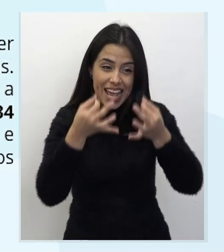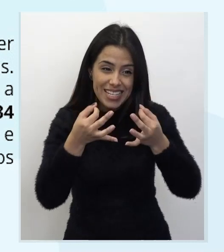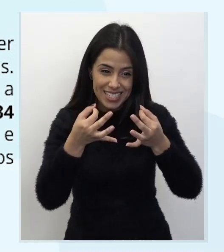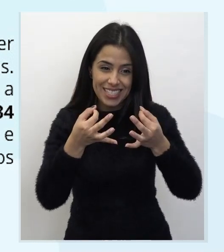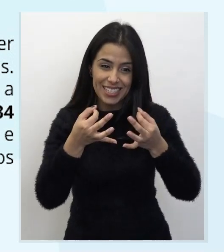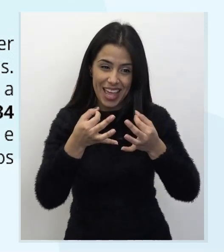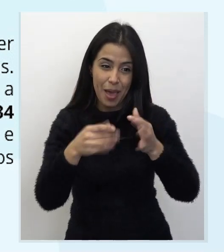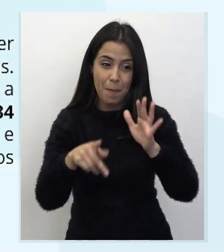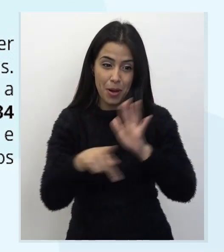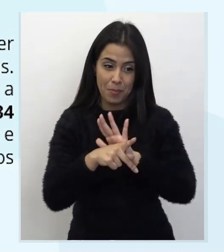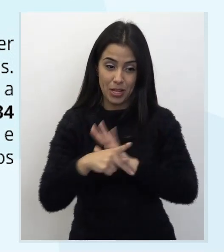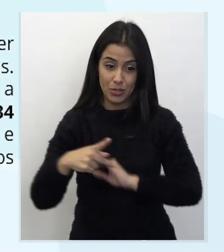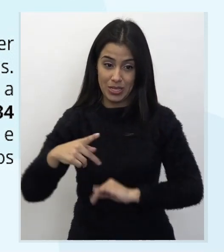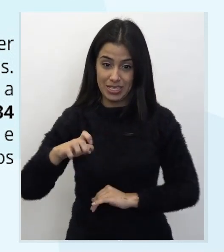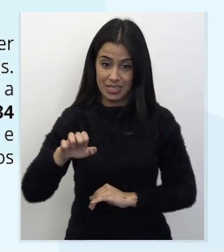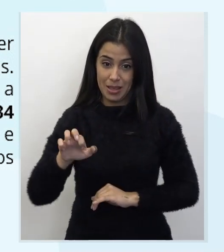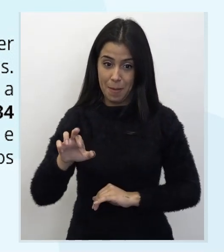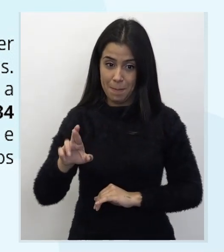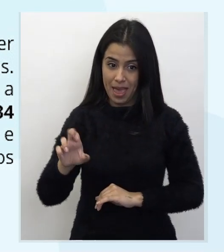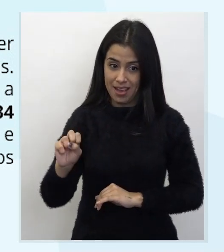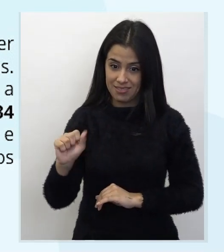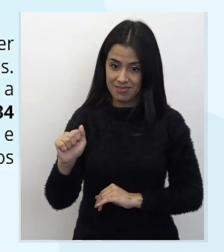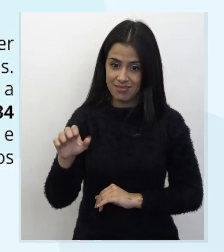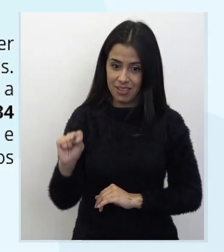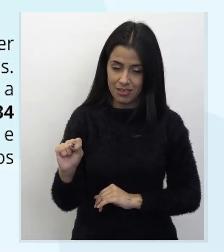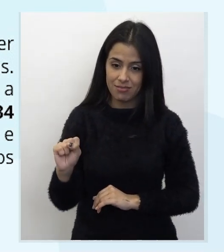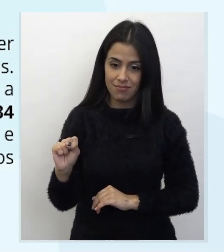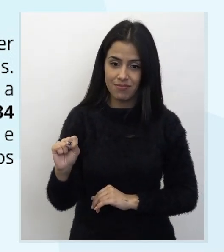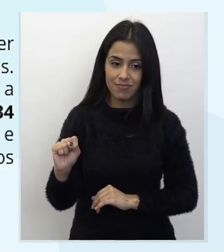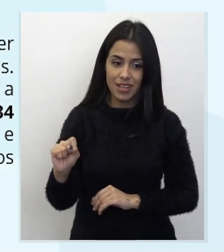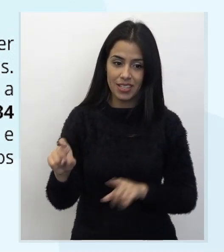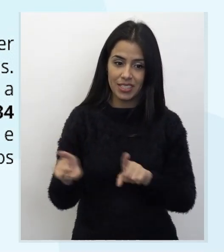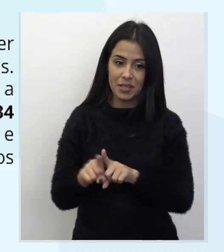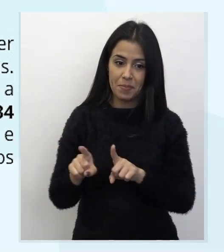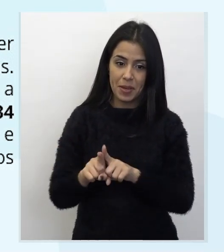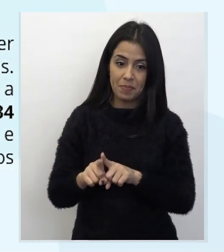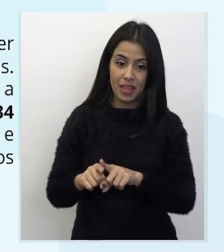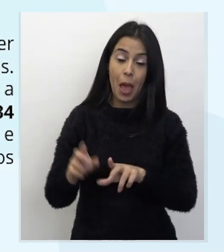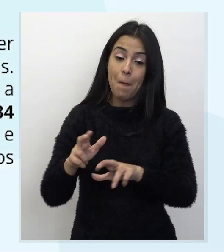tá? E com esse interesse dos persas, nós temos a guerra